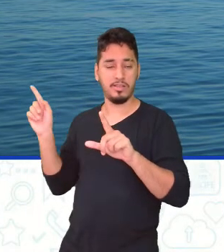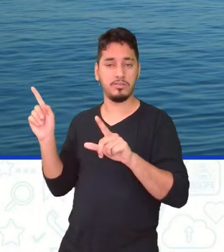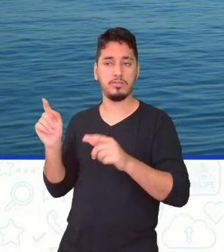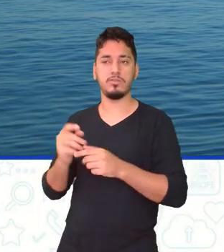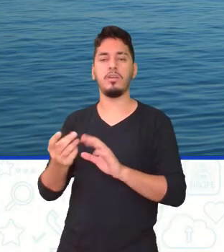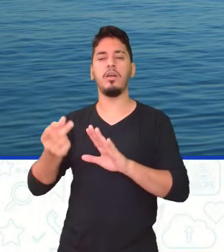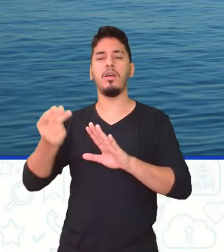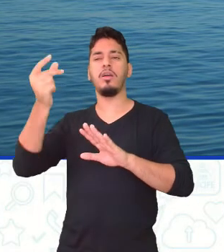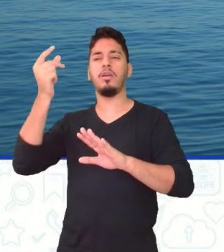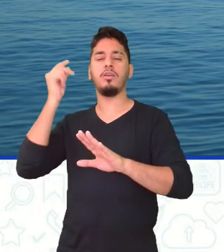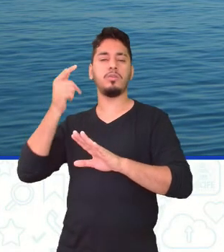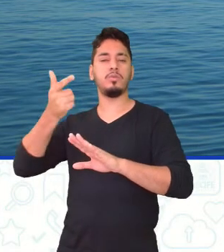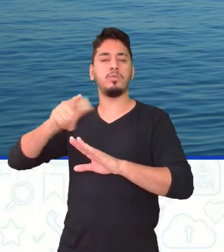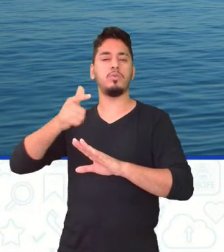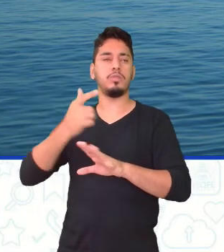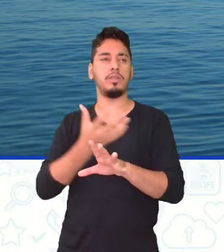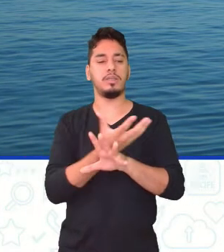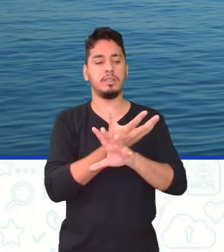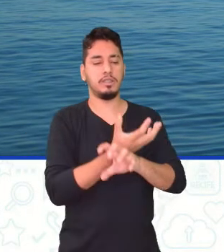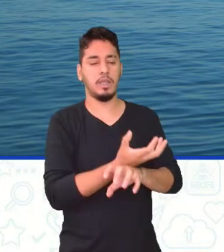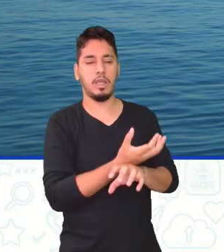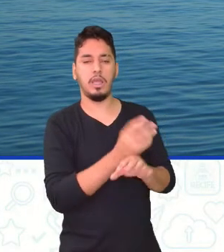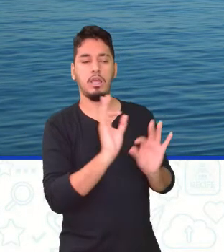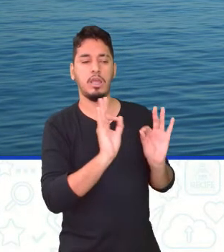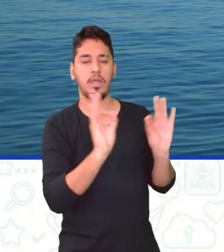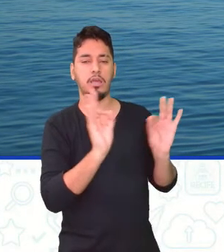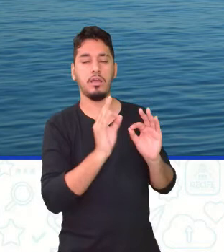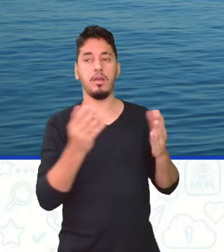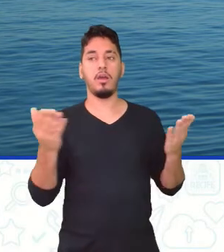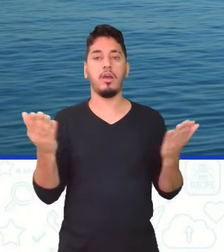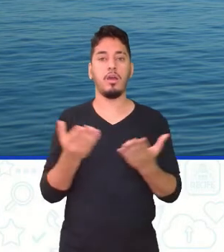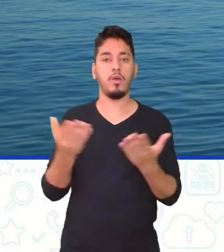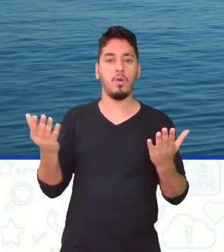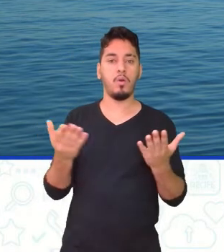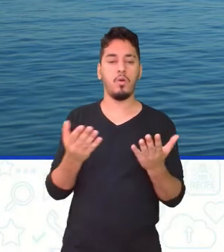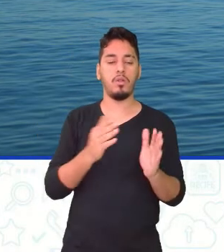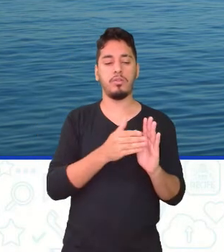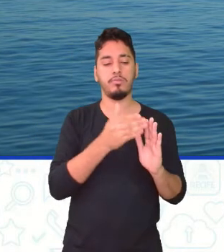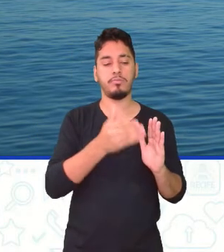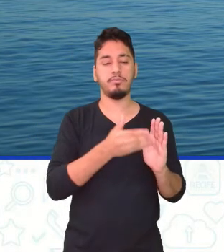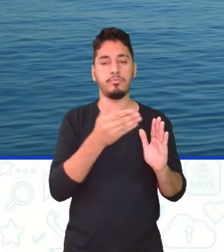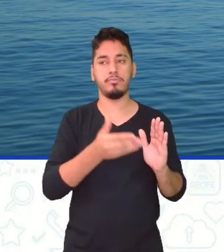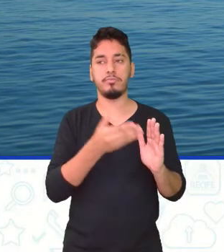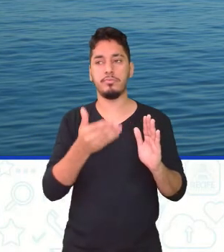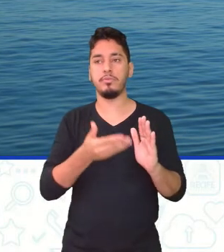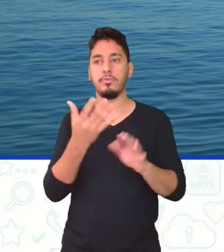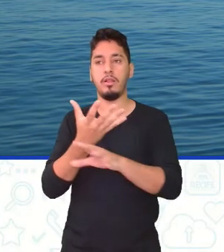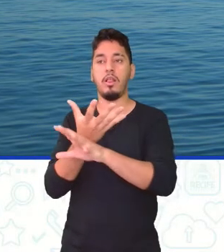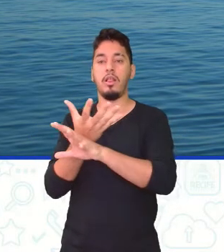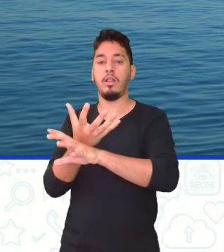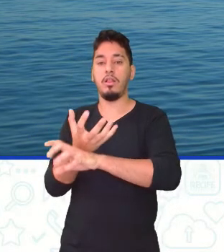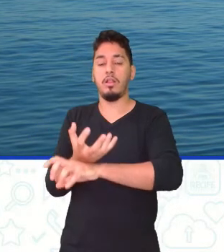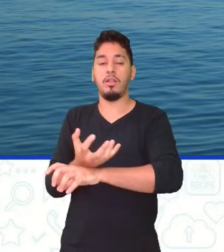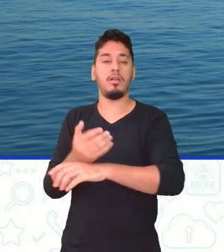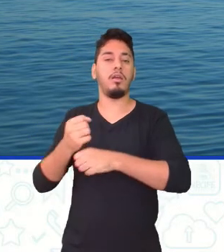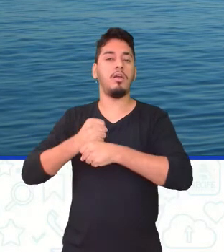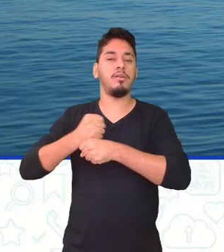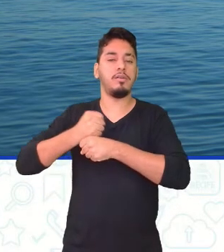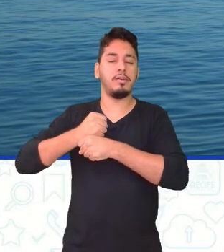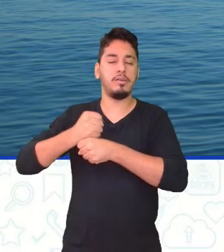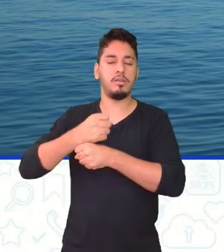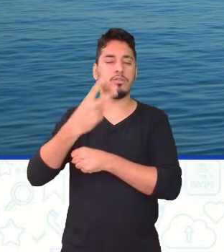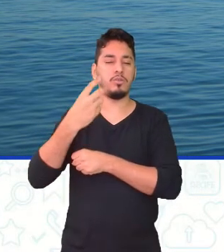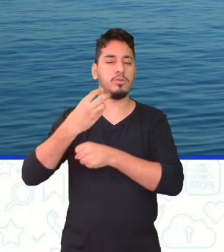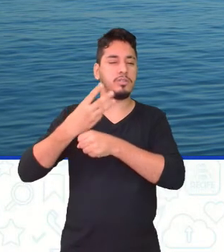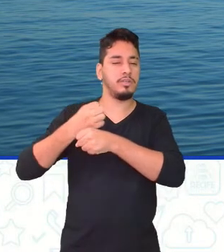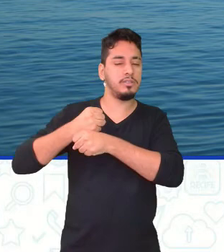que antes não havia seca normalmente, agora está num processo de seca, né? Anos aí, 2,